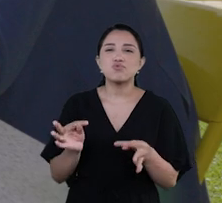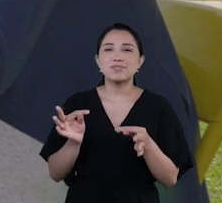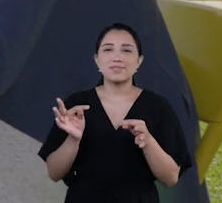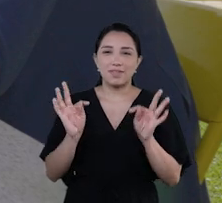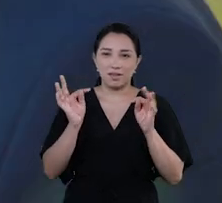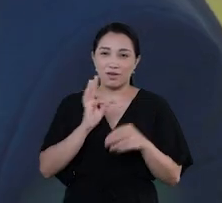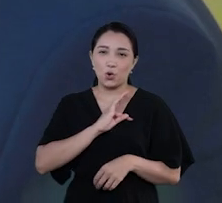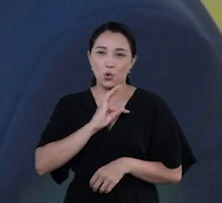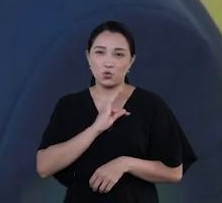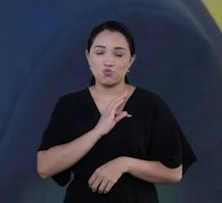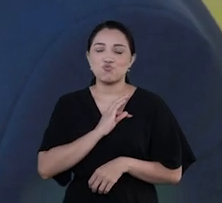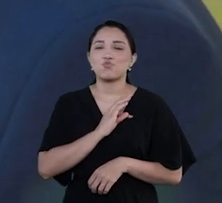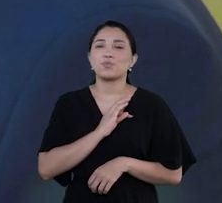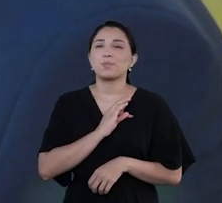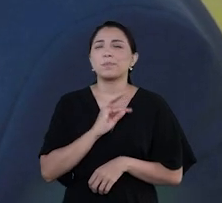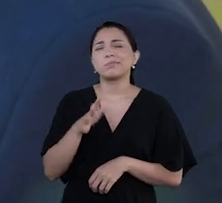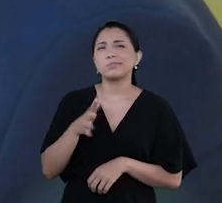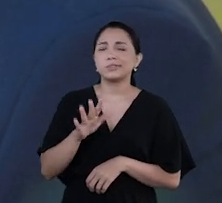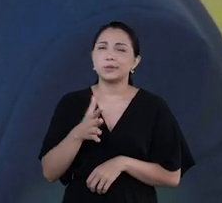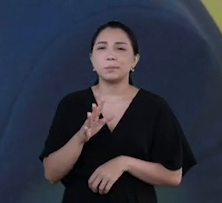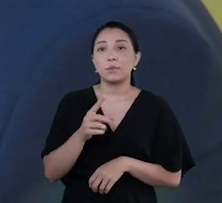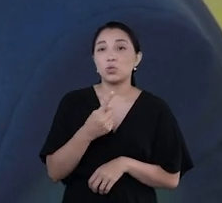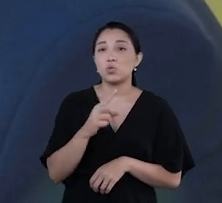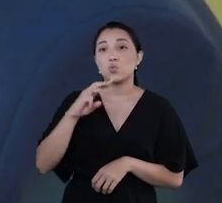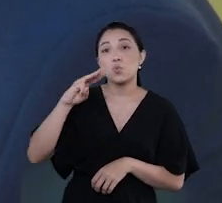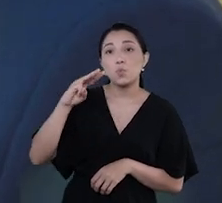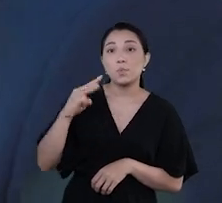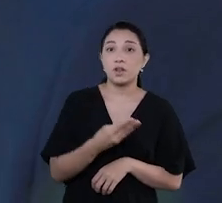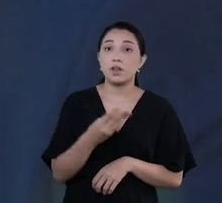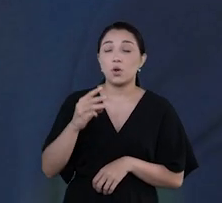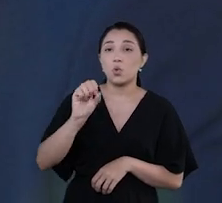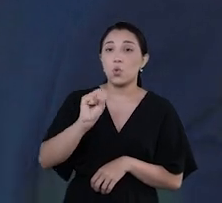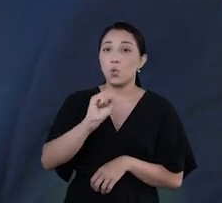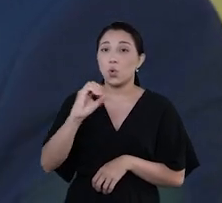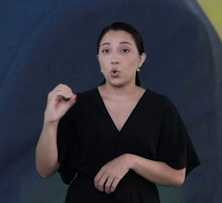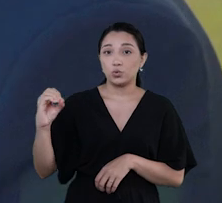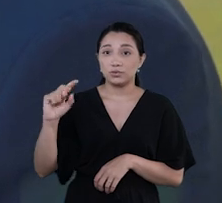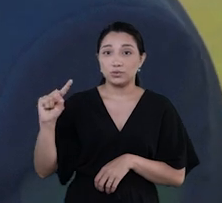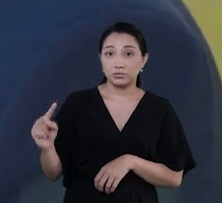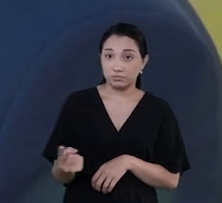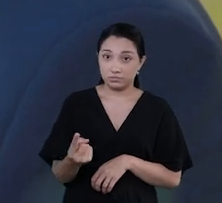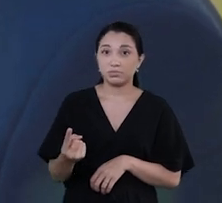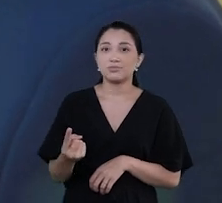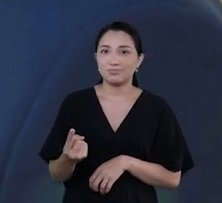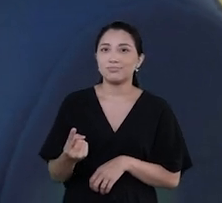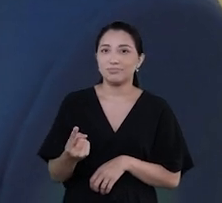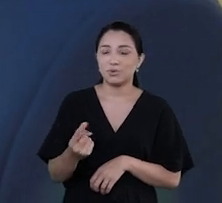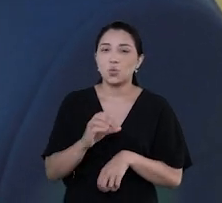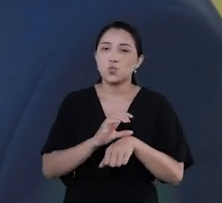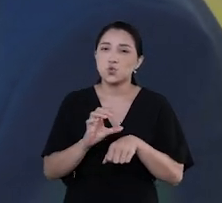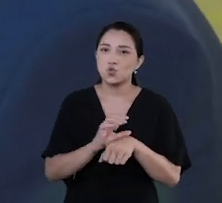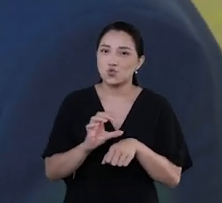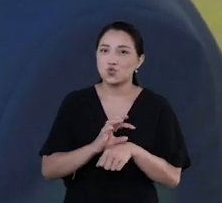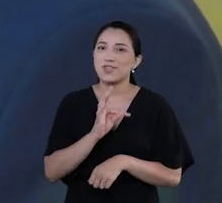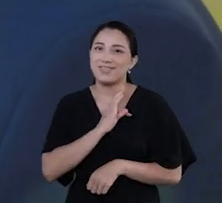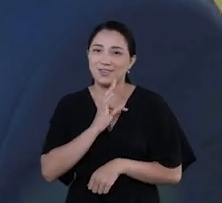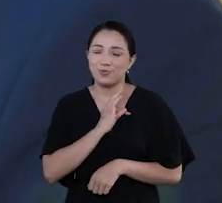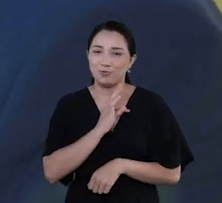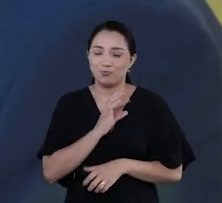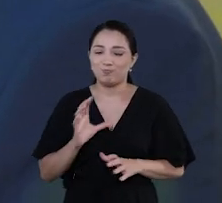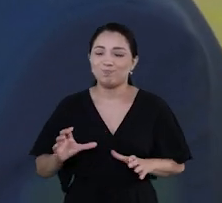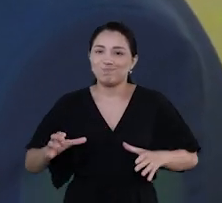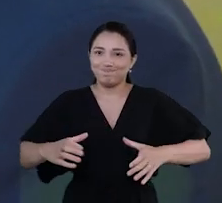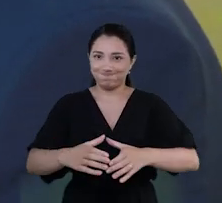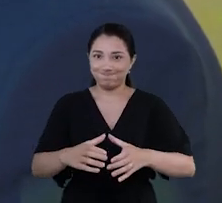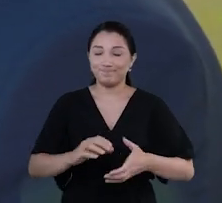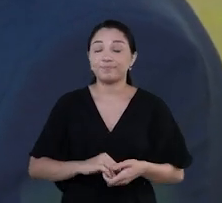1 milhão 800.000 estudantes cursos técnicos de nível médio aí envolvendo todas as redes né Eh então a